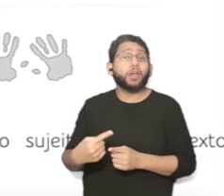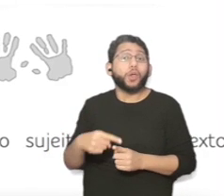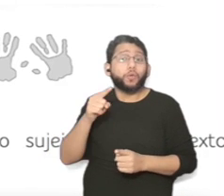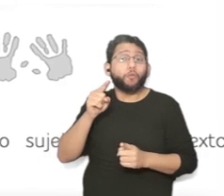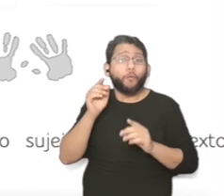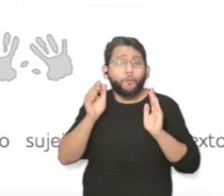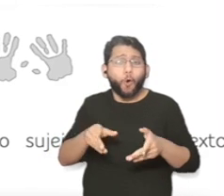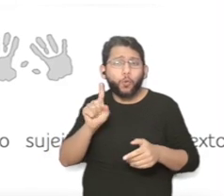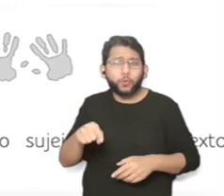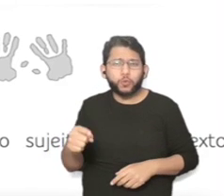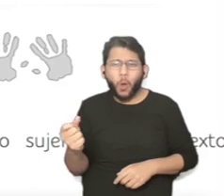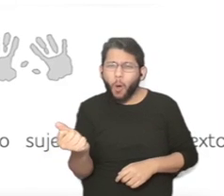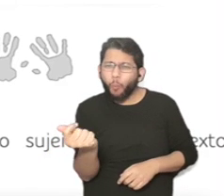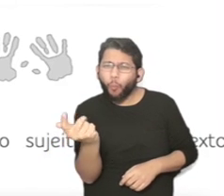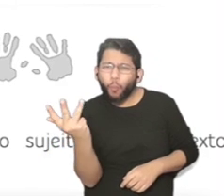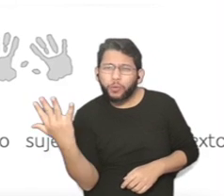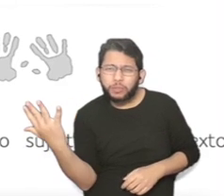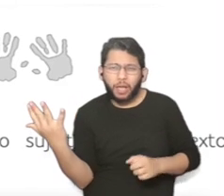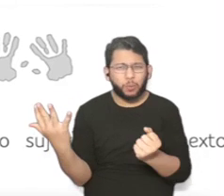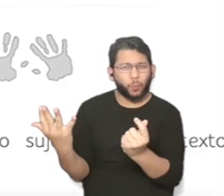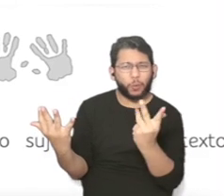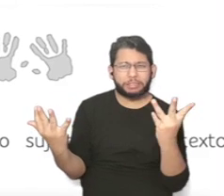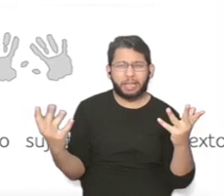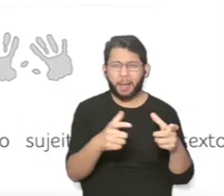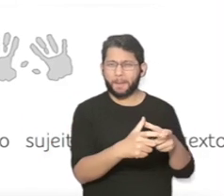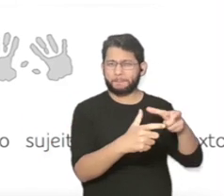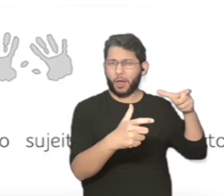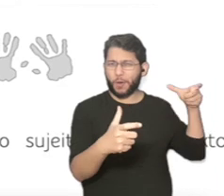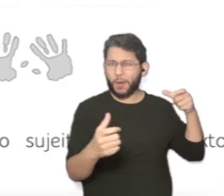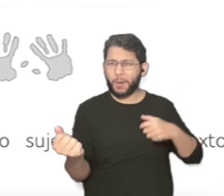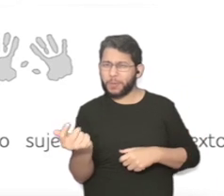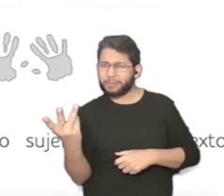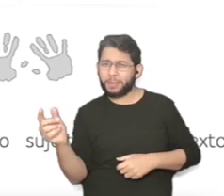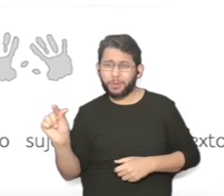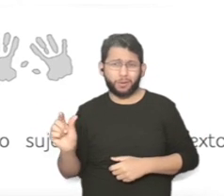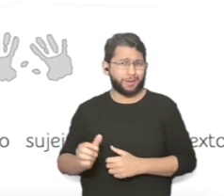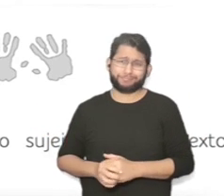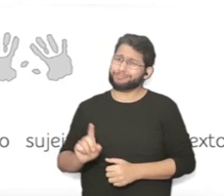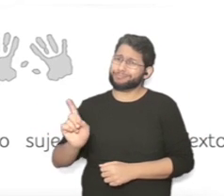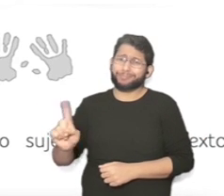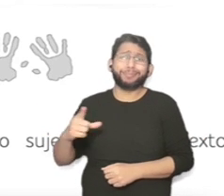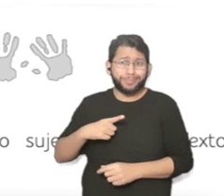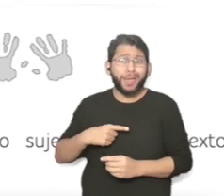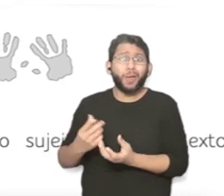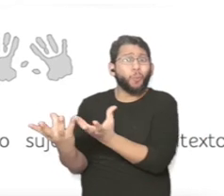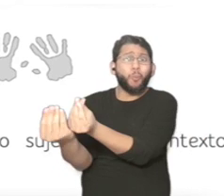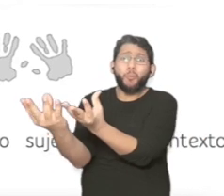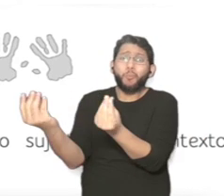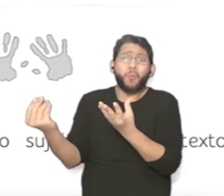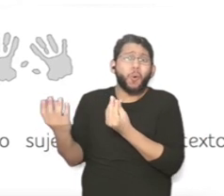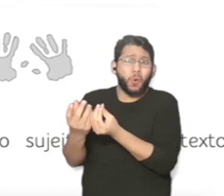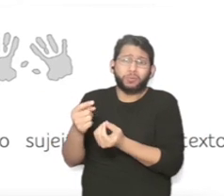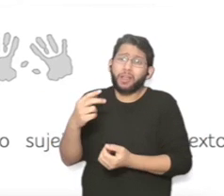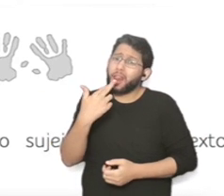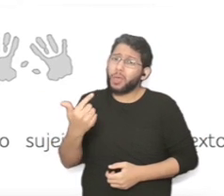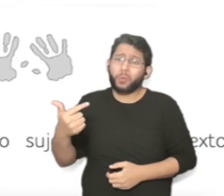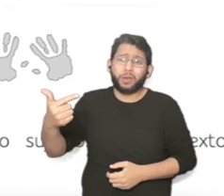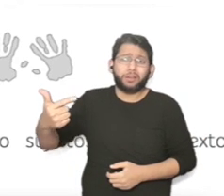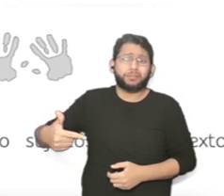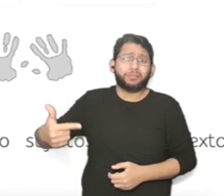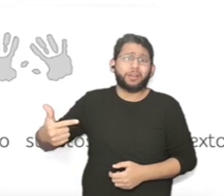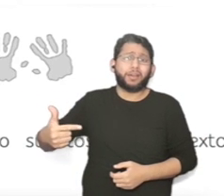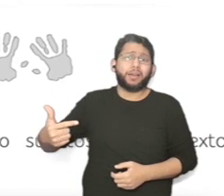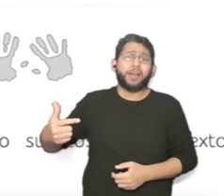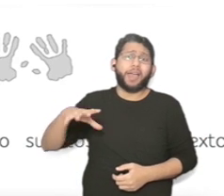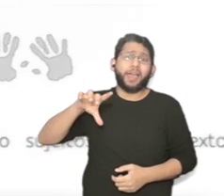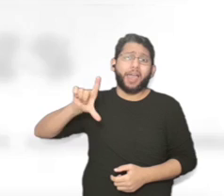tratar numericamente as pessoas que utilizam a língua de sinais só como um aspecto quantitativo de um grupo muito